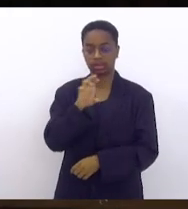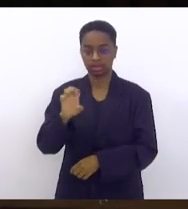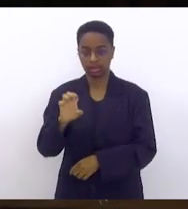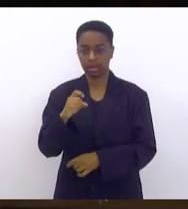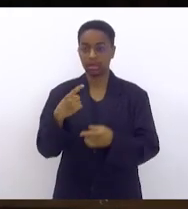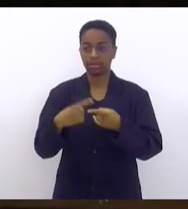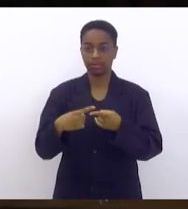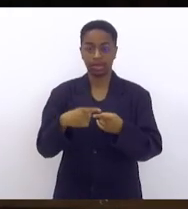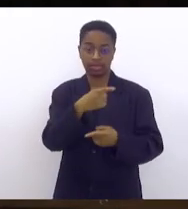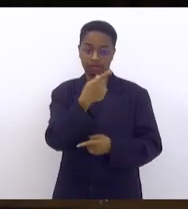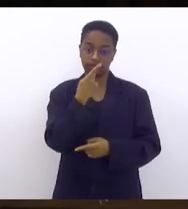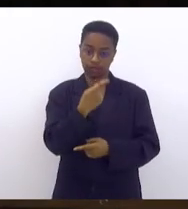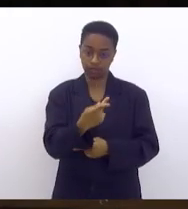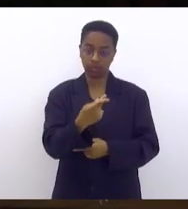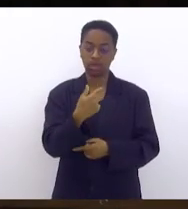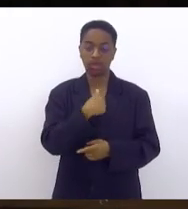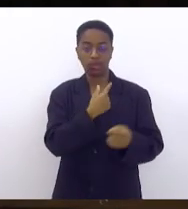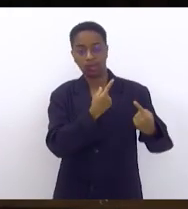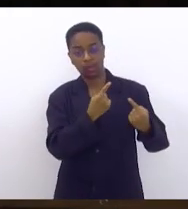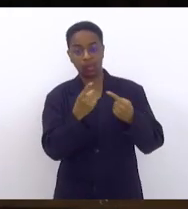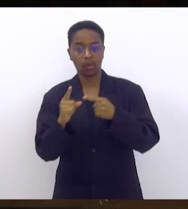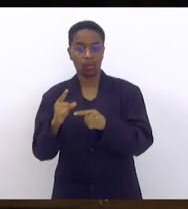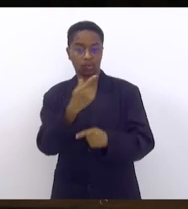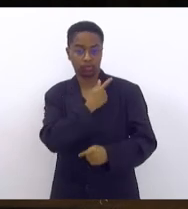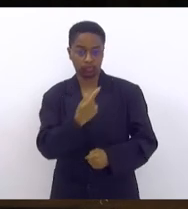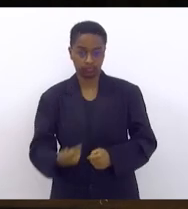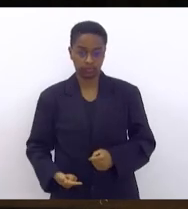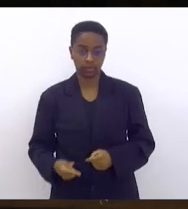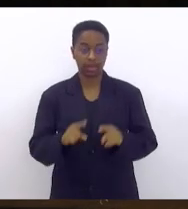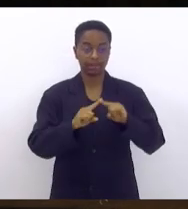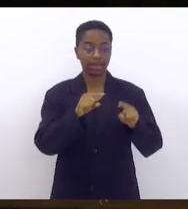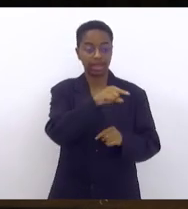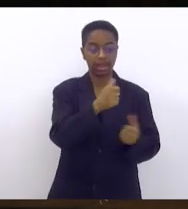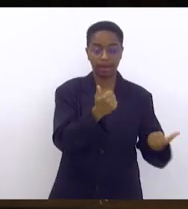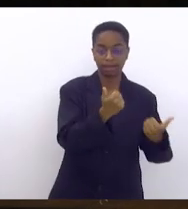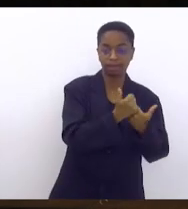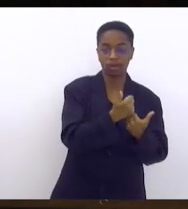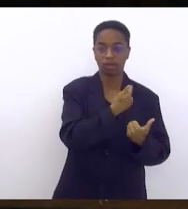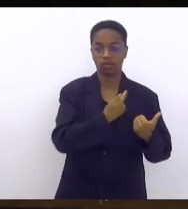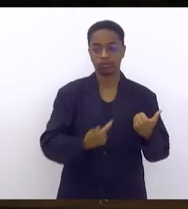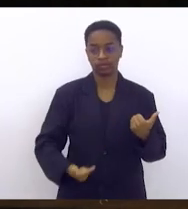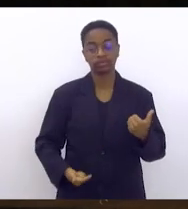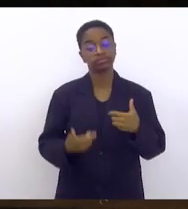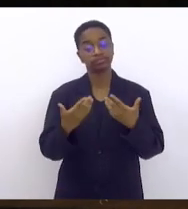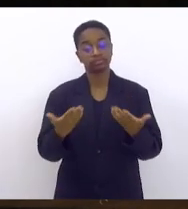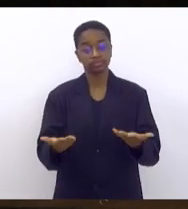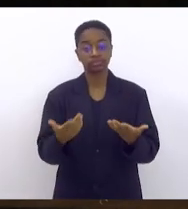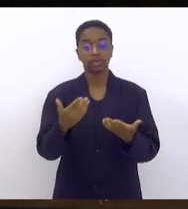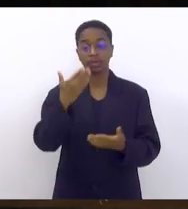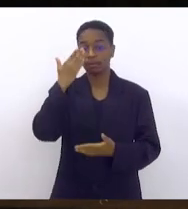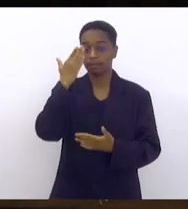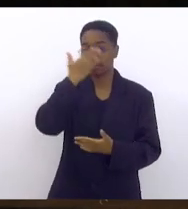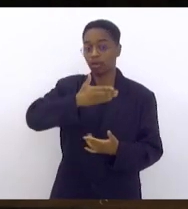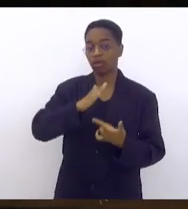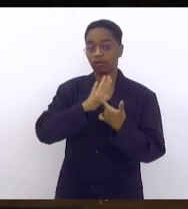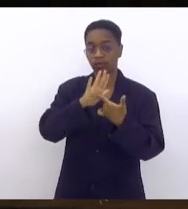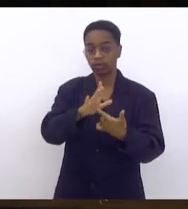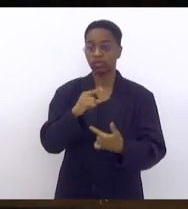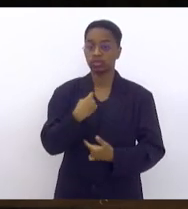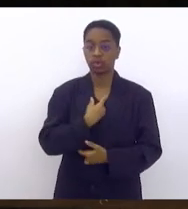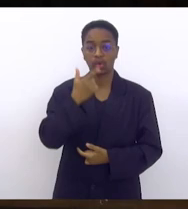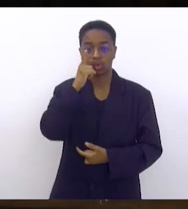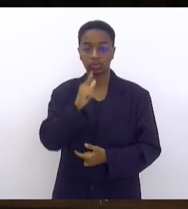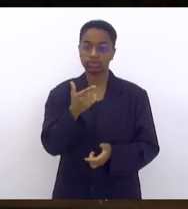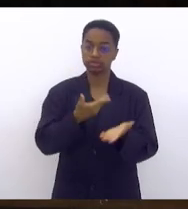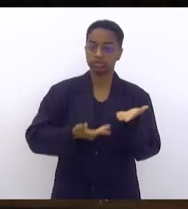eu, como ele colocou, deputada da oposição, ele, deputado, está na base do governo, eu acho que é a prova que a gente está construindo em cima do